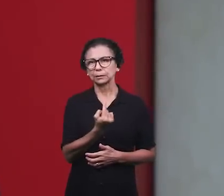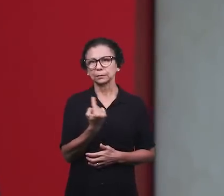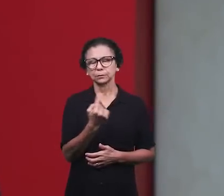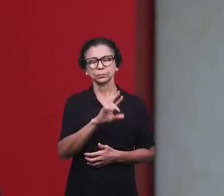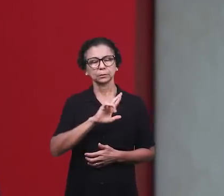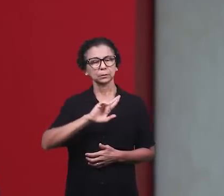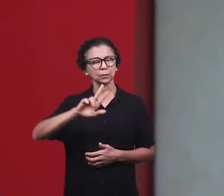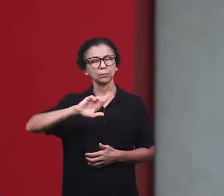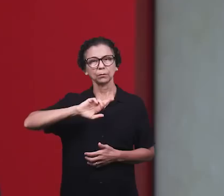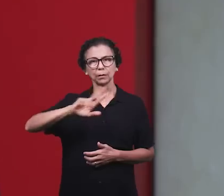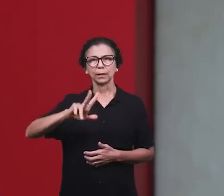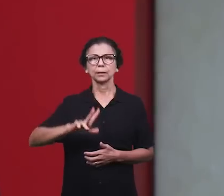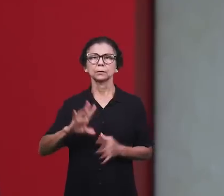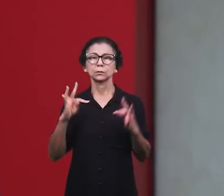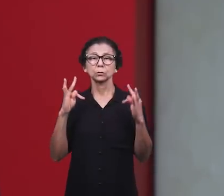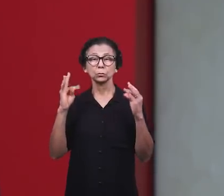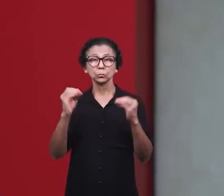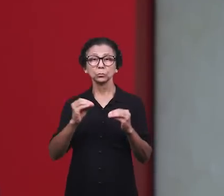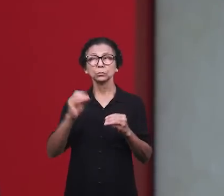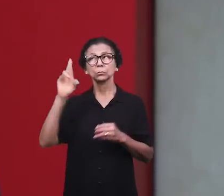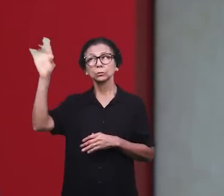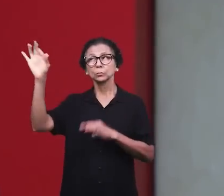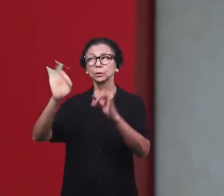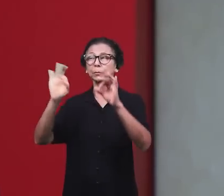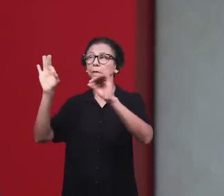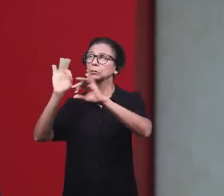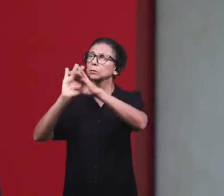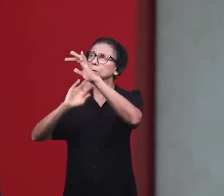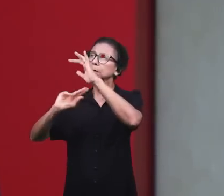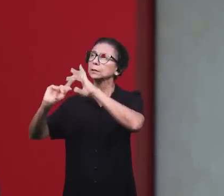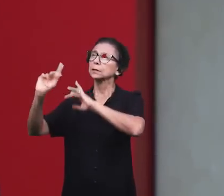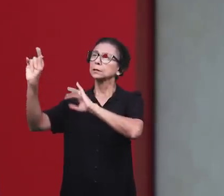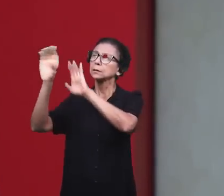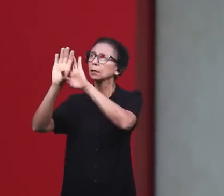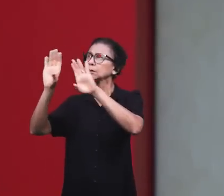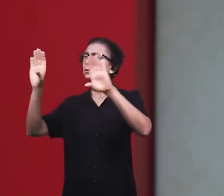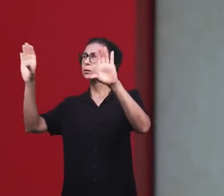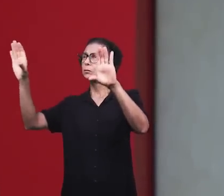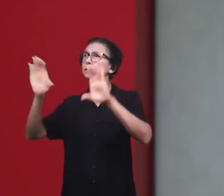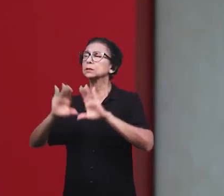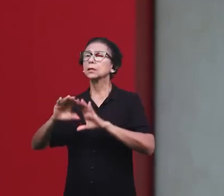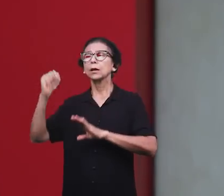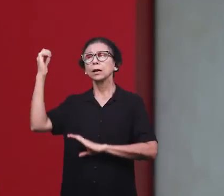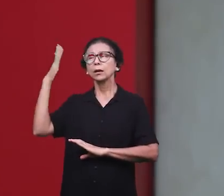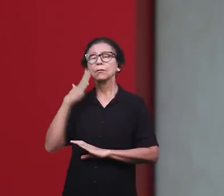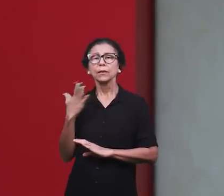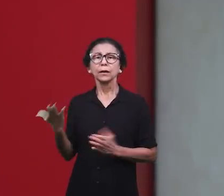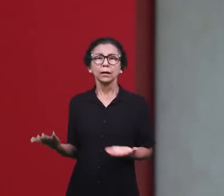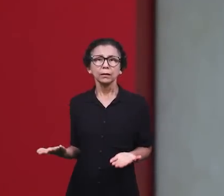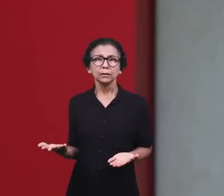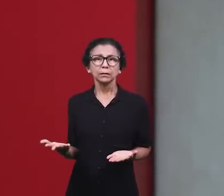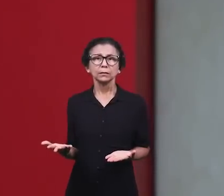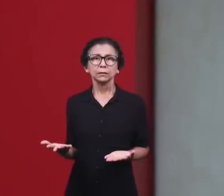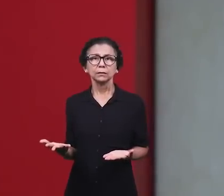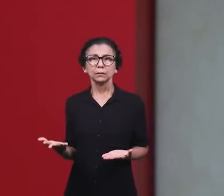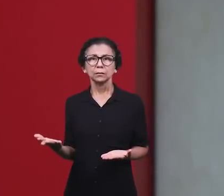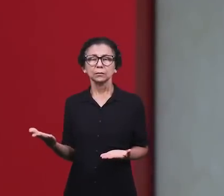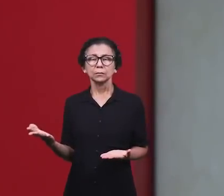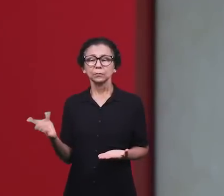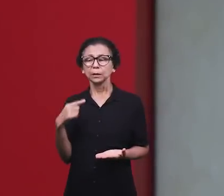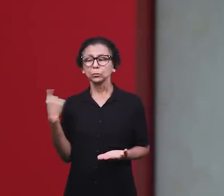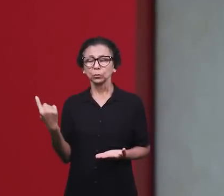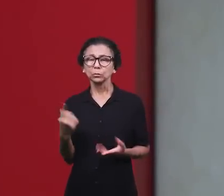que Ele projetou na eternidade para aquele culto aos vários membros da igreja, até mesmo a crianças.